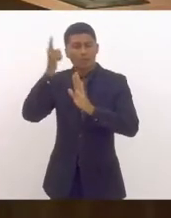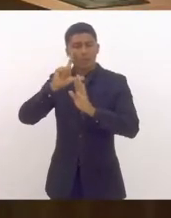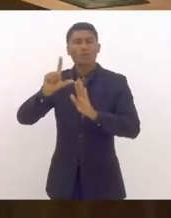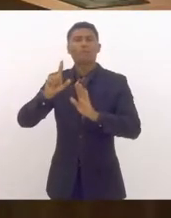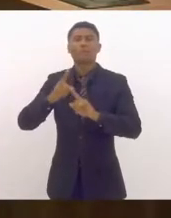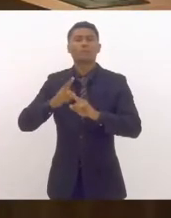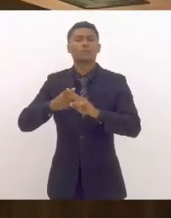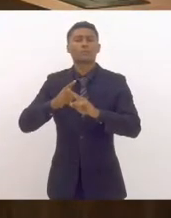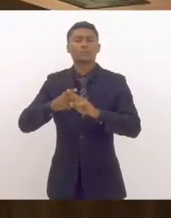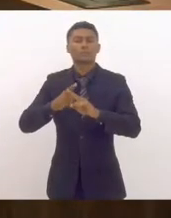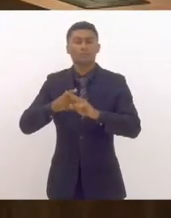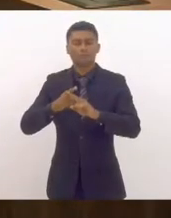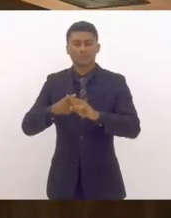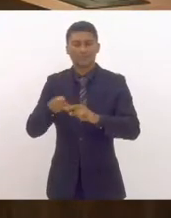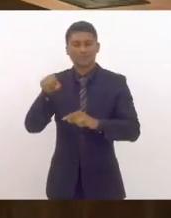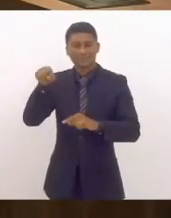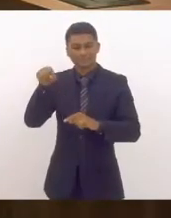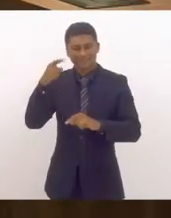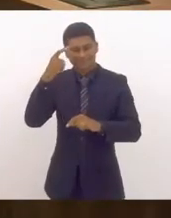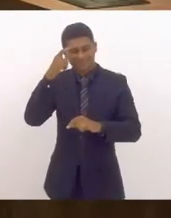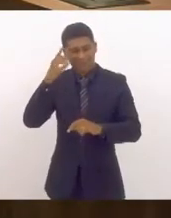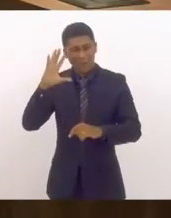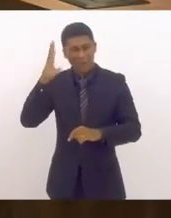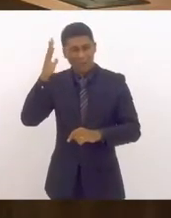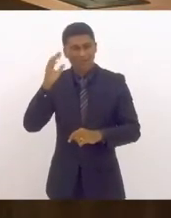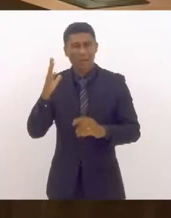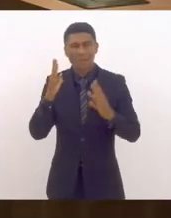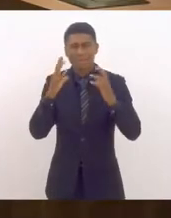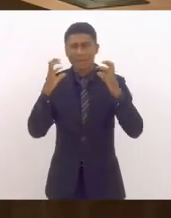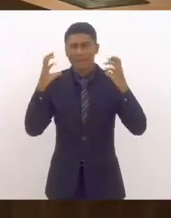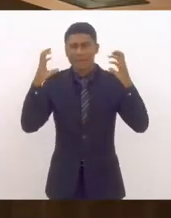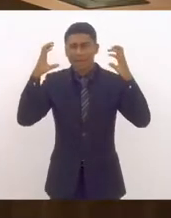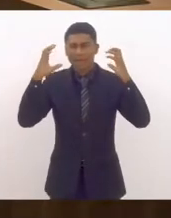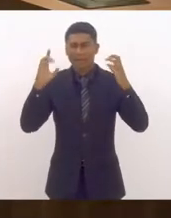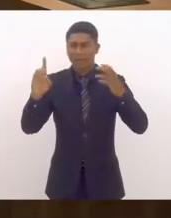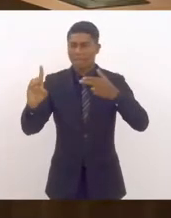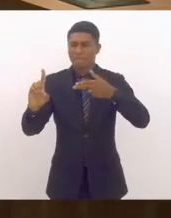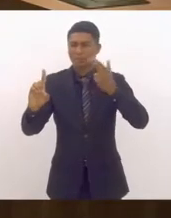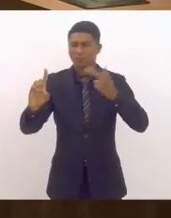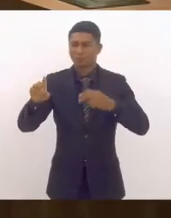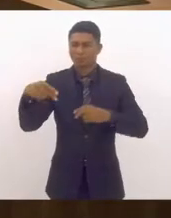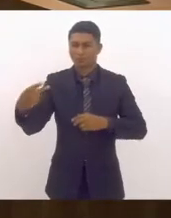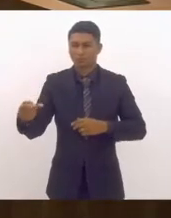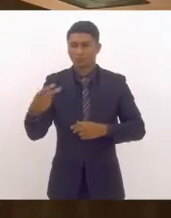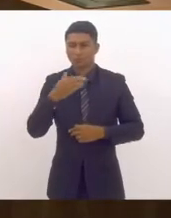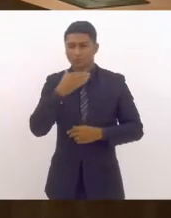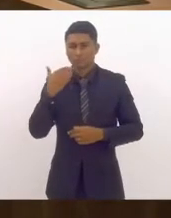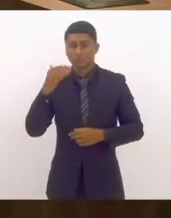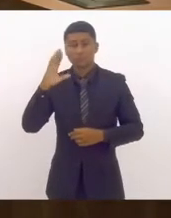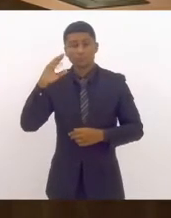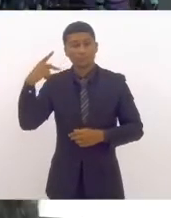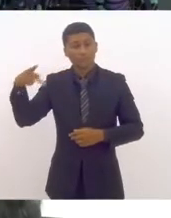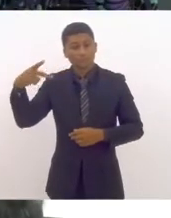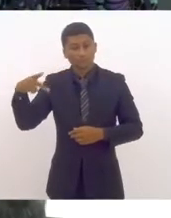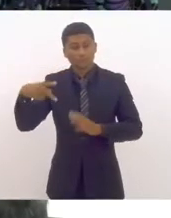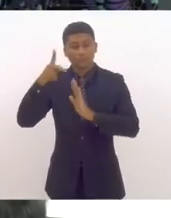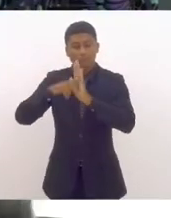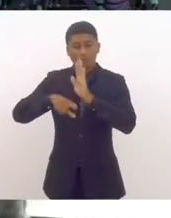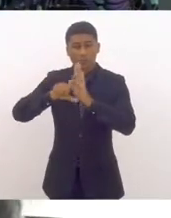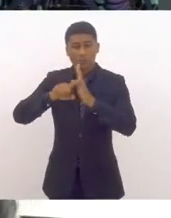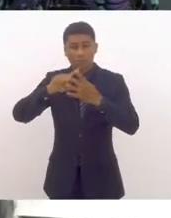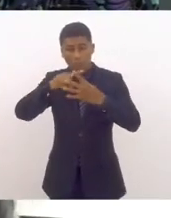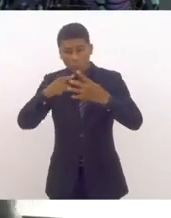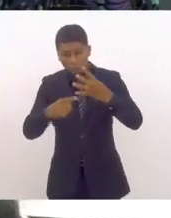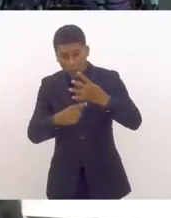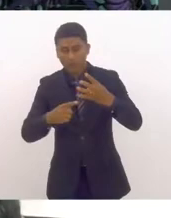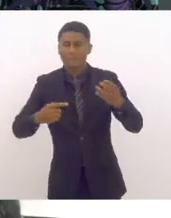solene, pós o brutal assassinato de Marielle, juntamente com a aprovação de outros 4 projetos.